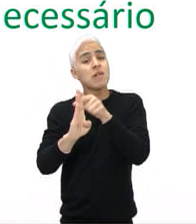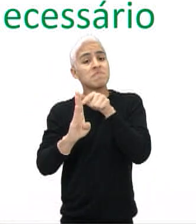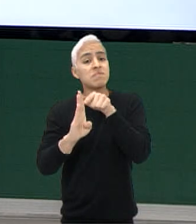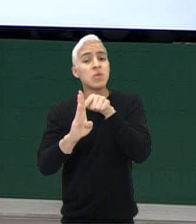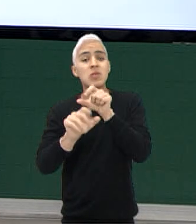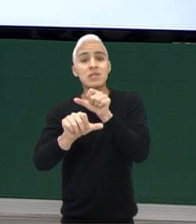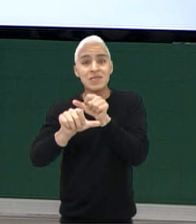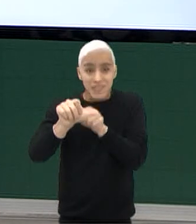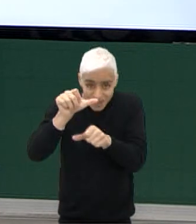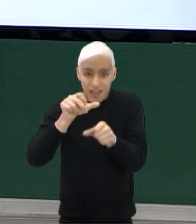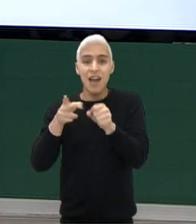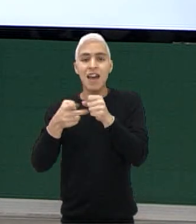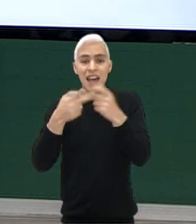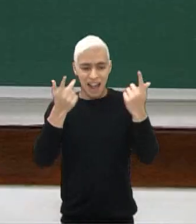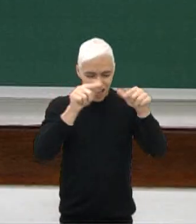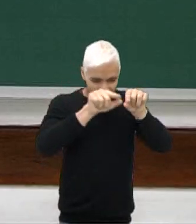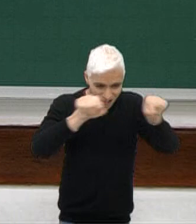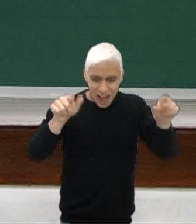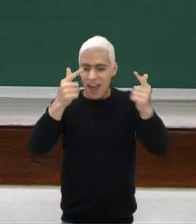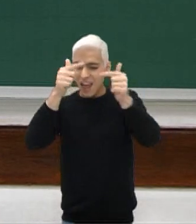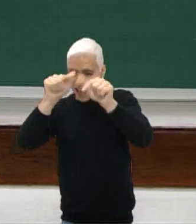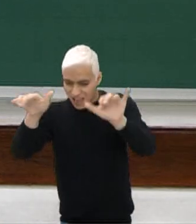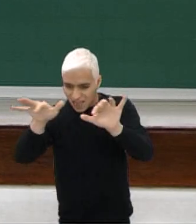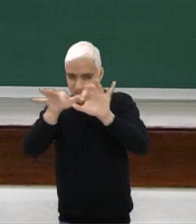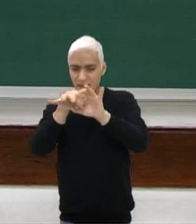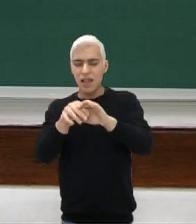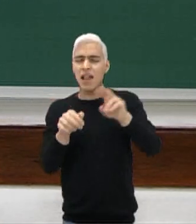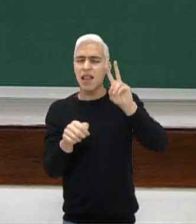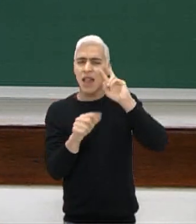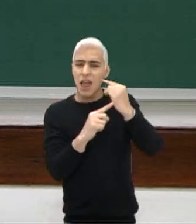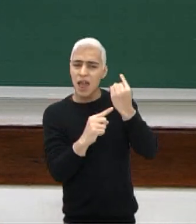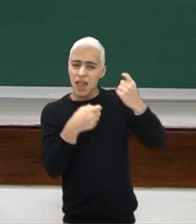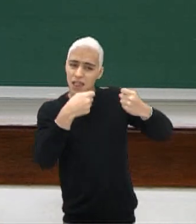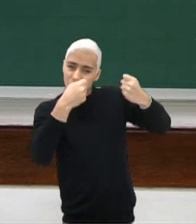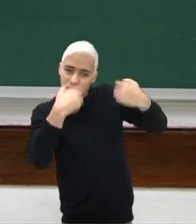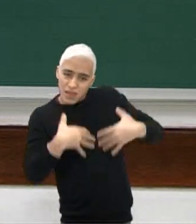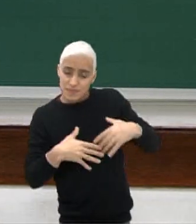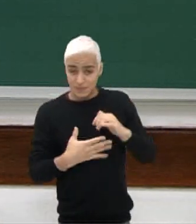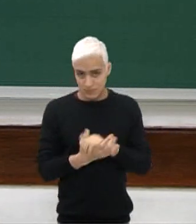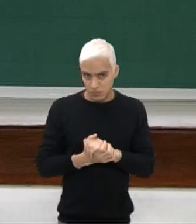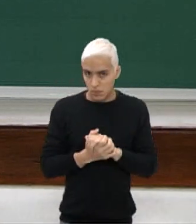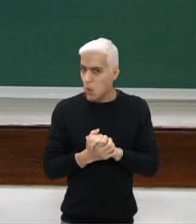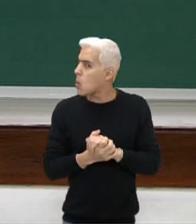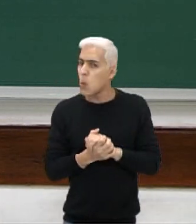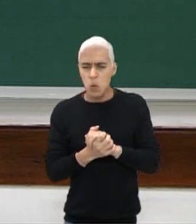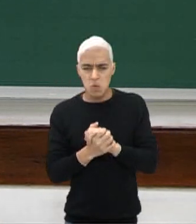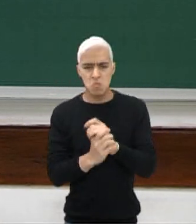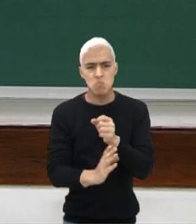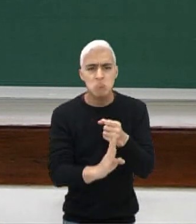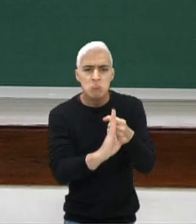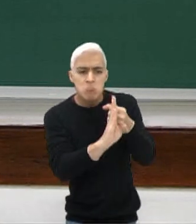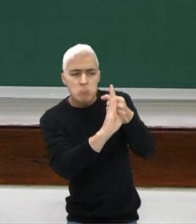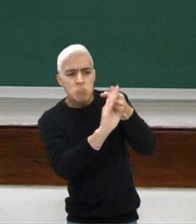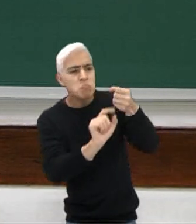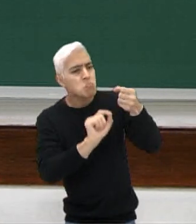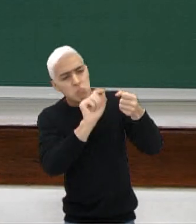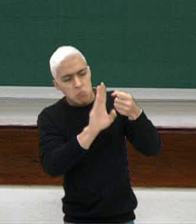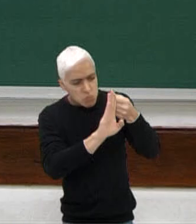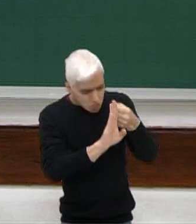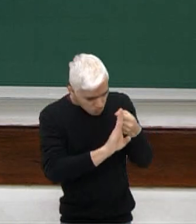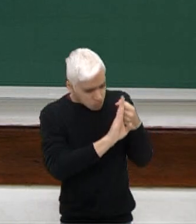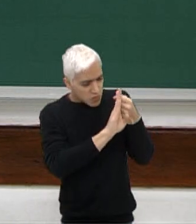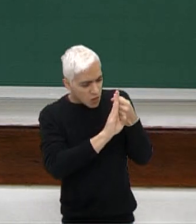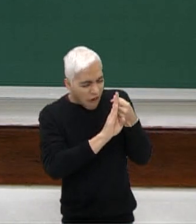em verbo. Lembra da explicação anterior? O que eu tinha como substantivo? Agora você vai transformar